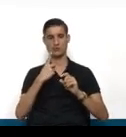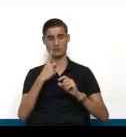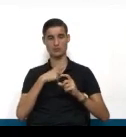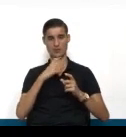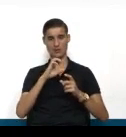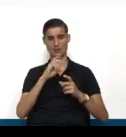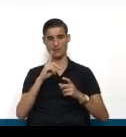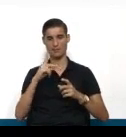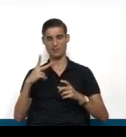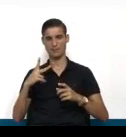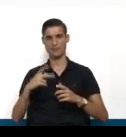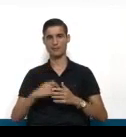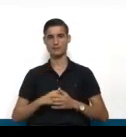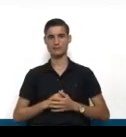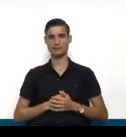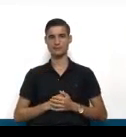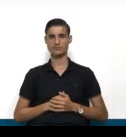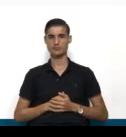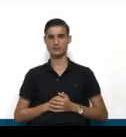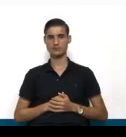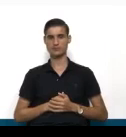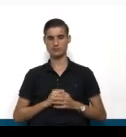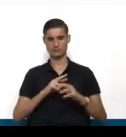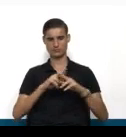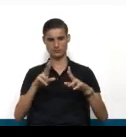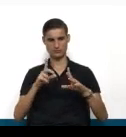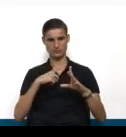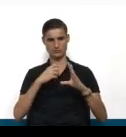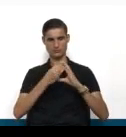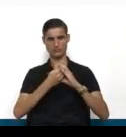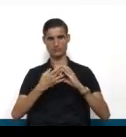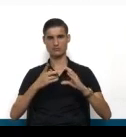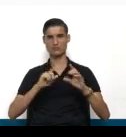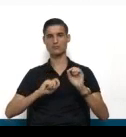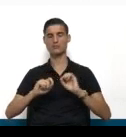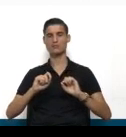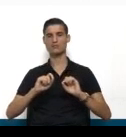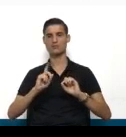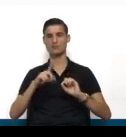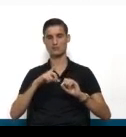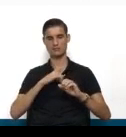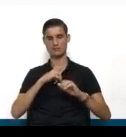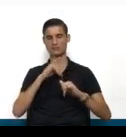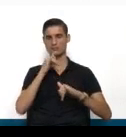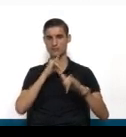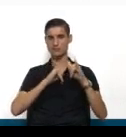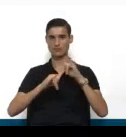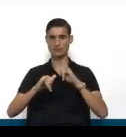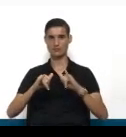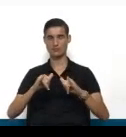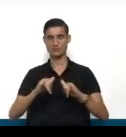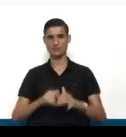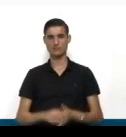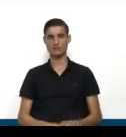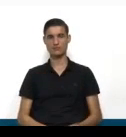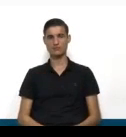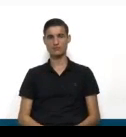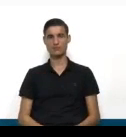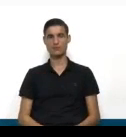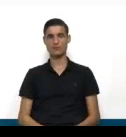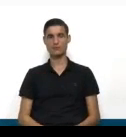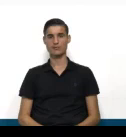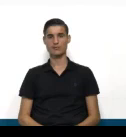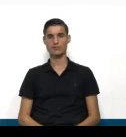uma EDP, tá? Outra característica que nós temos é o seguinte, uma outra informação.